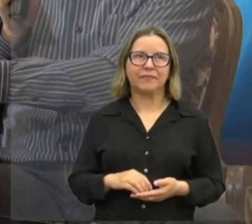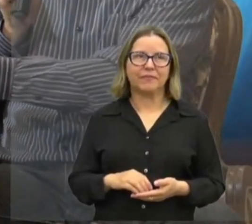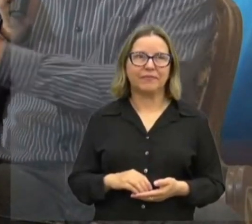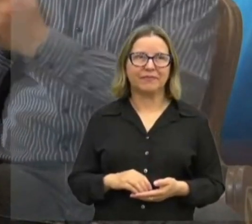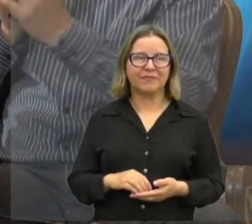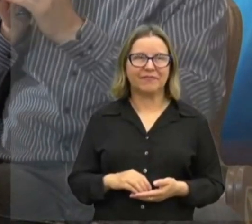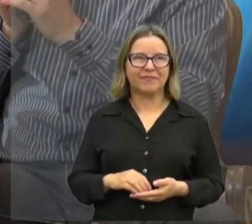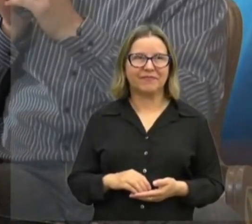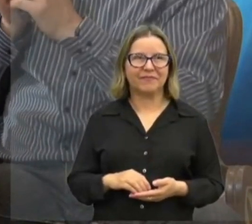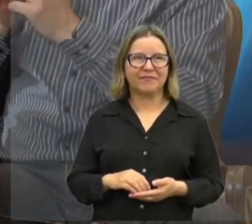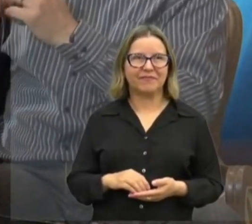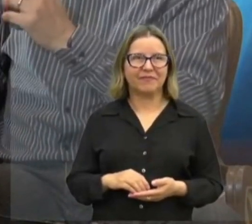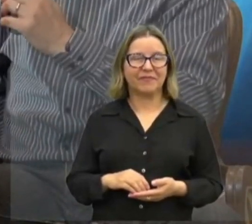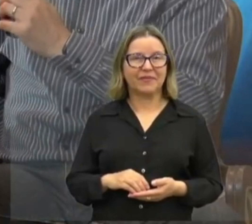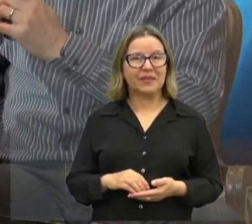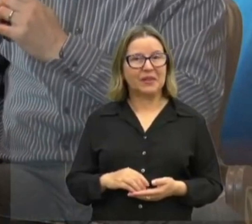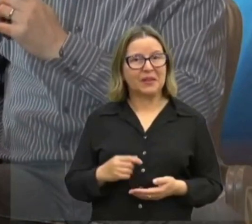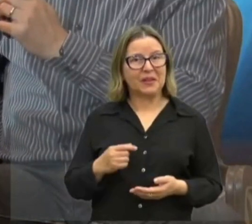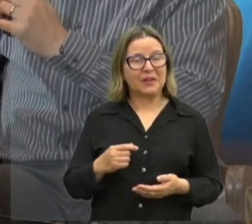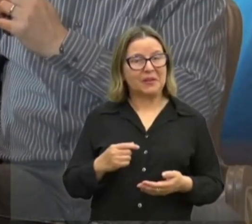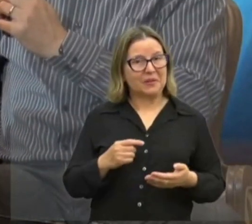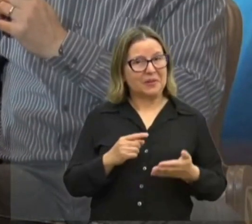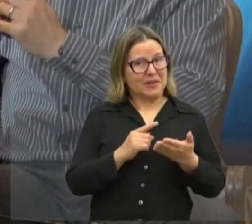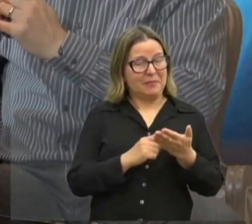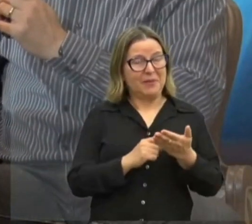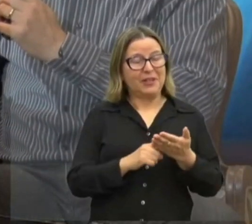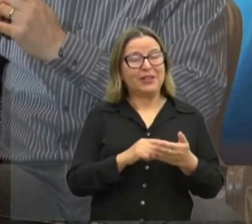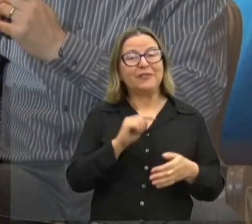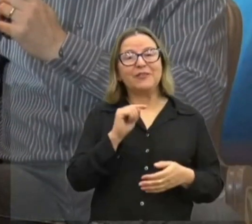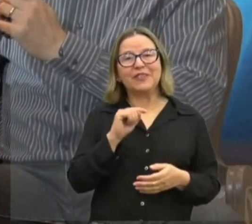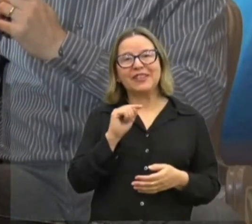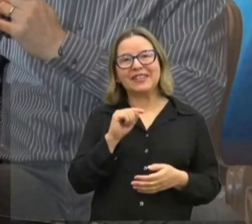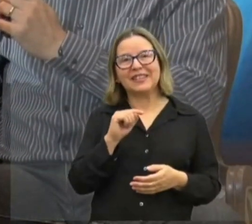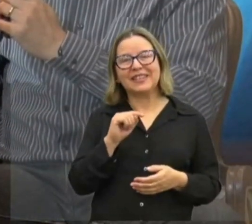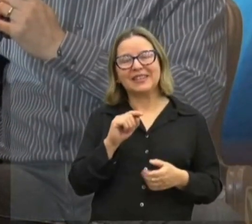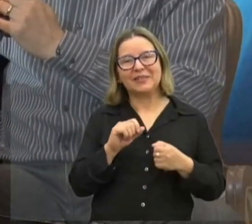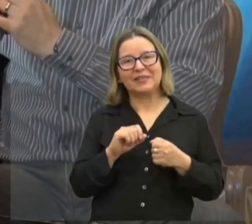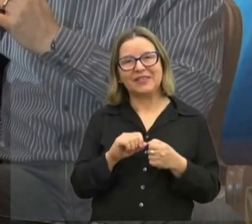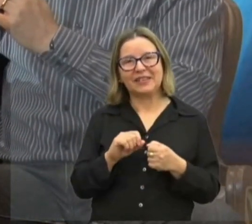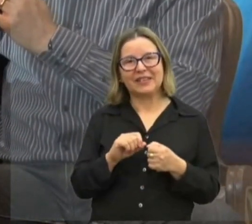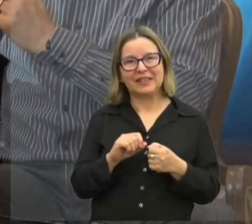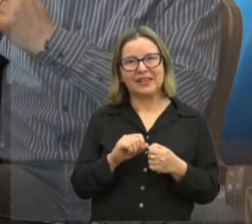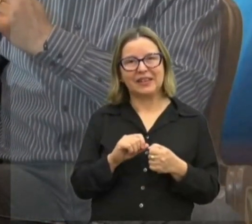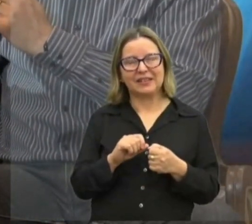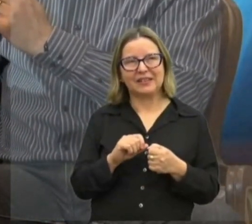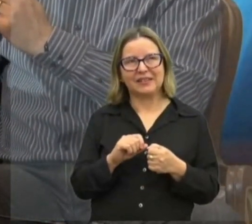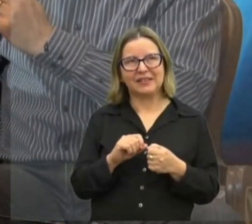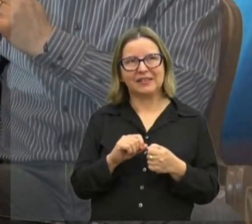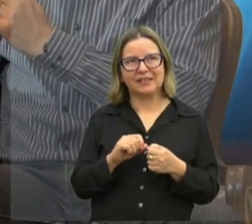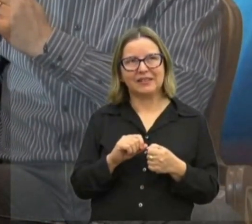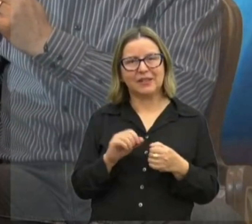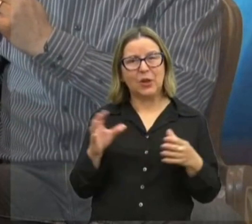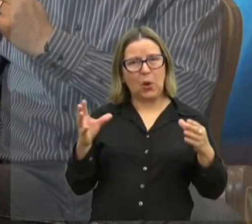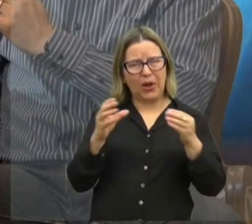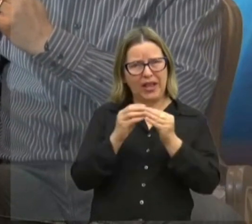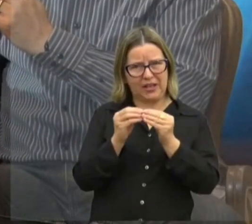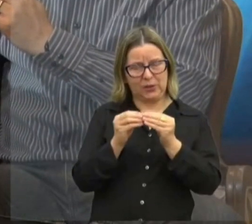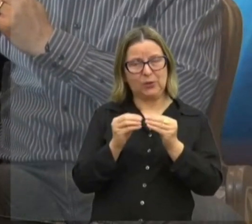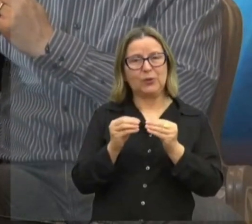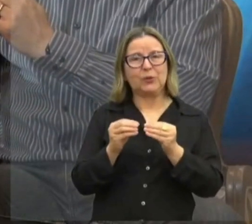eu ia pedir que você fizesse assim, com poucas palavras, dissesse para